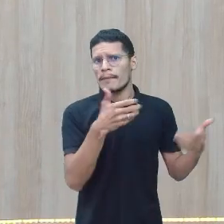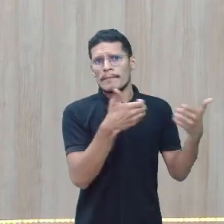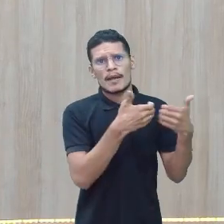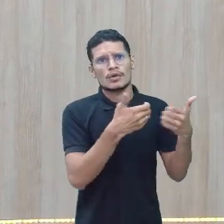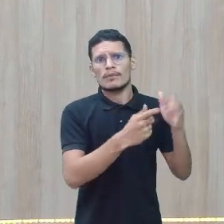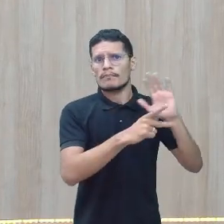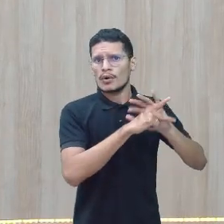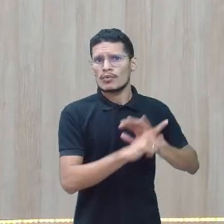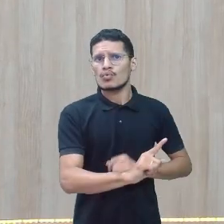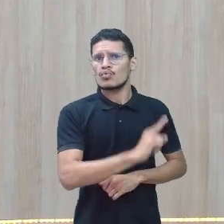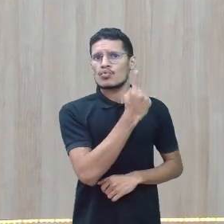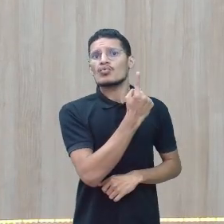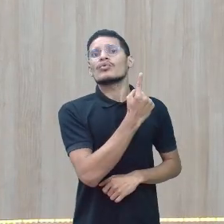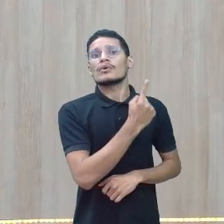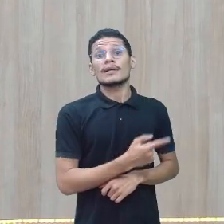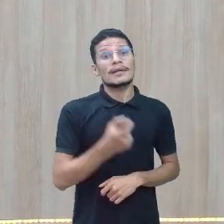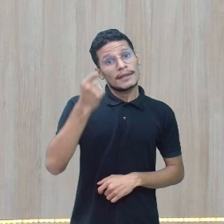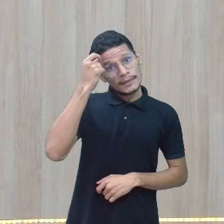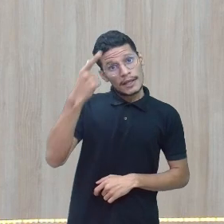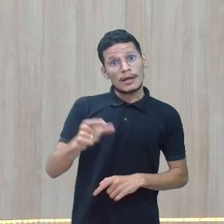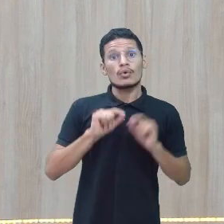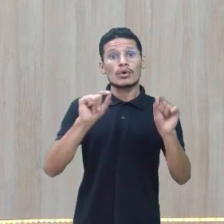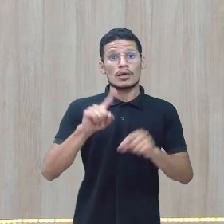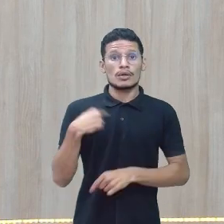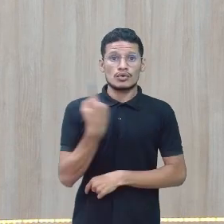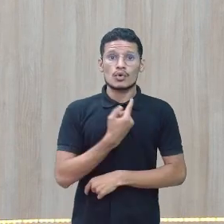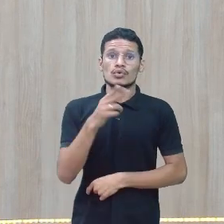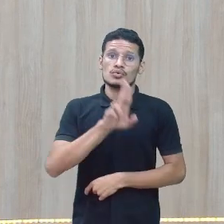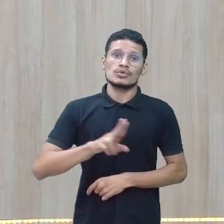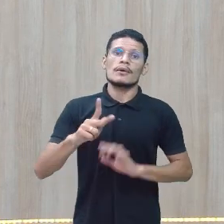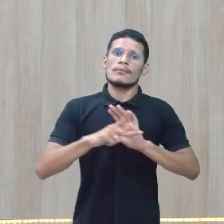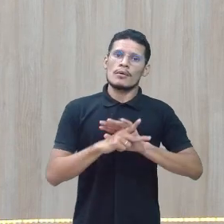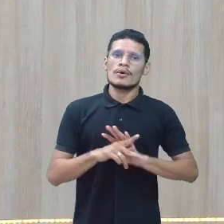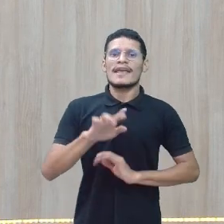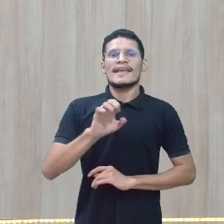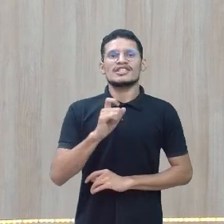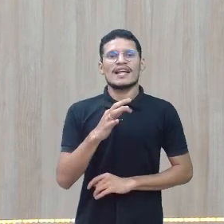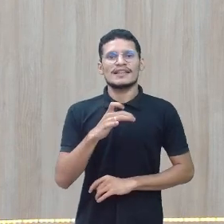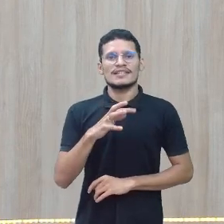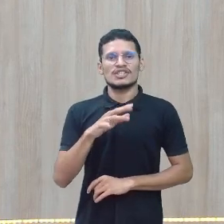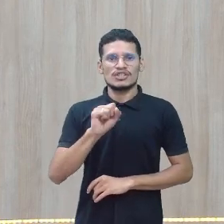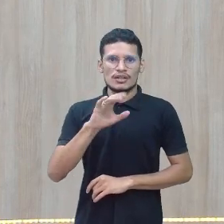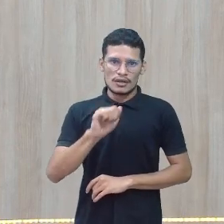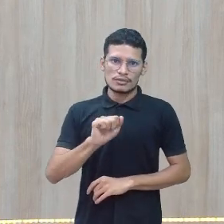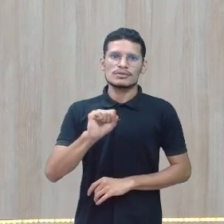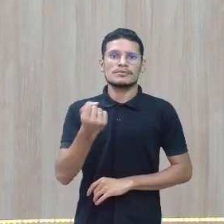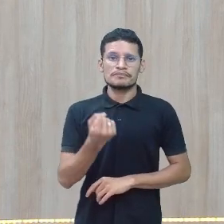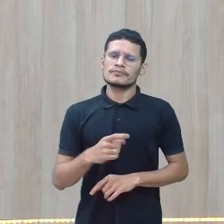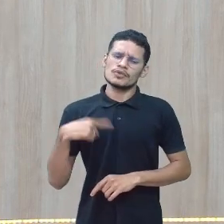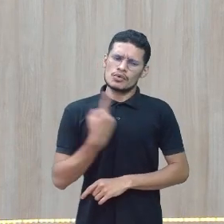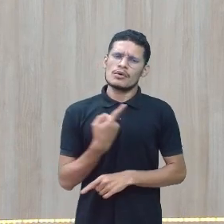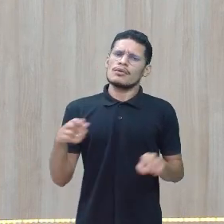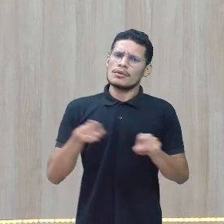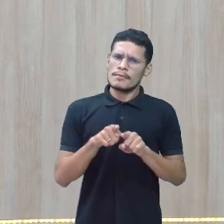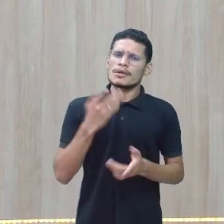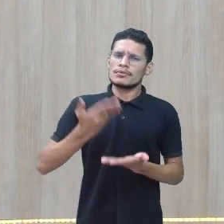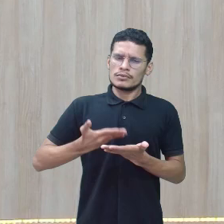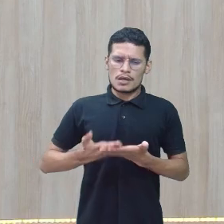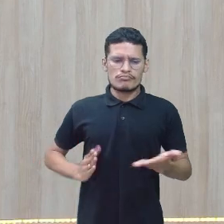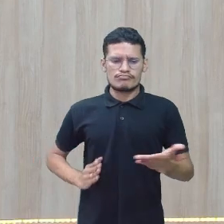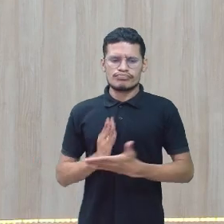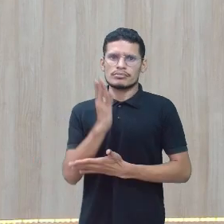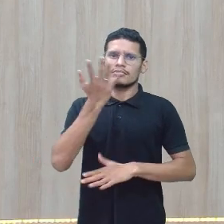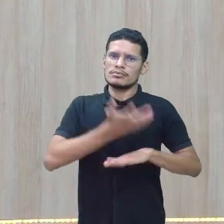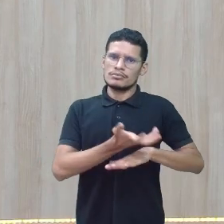1. Então, a ideia é essa, gente, que a gente use esses elementos estatísticos, além de, claro, estudar, né, para passar as matérias e